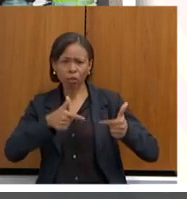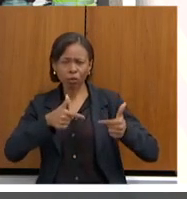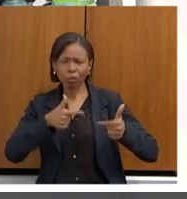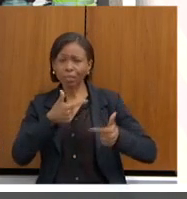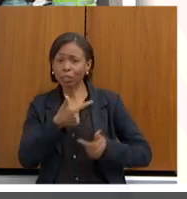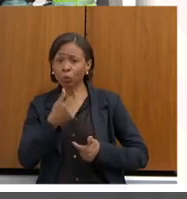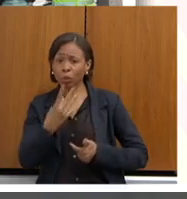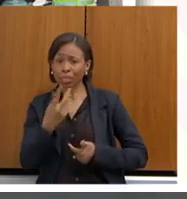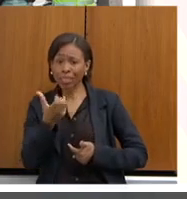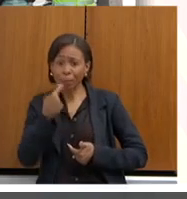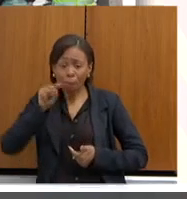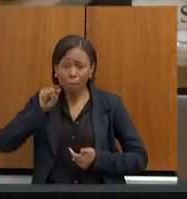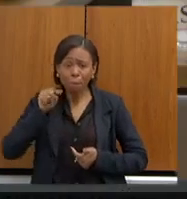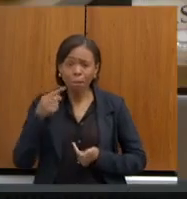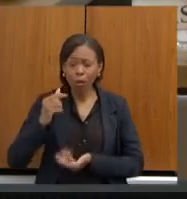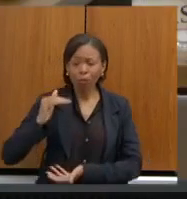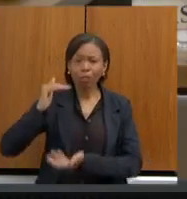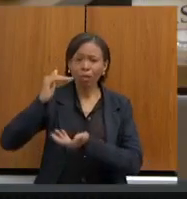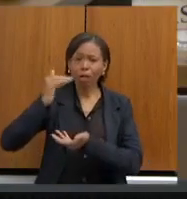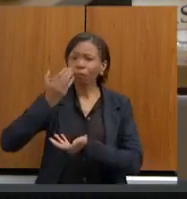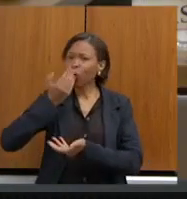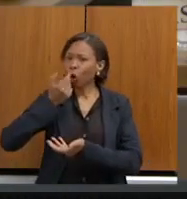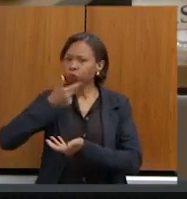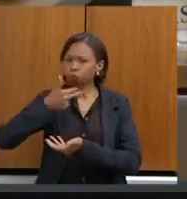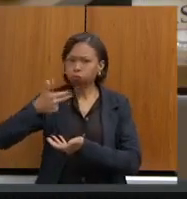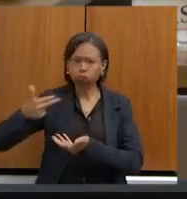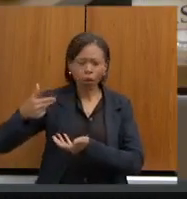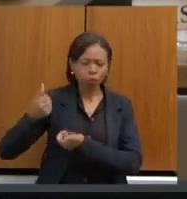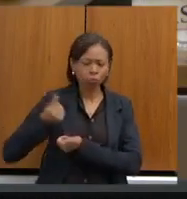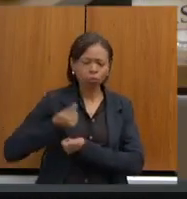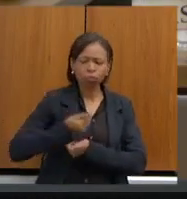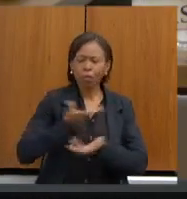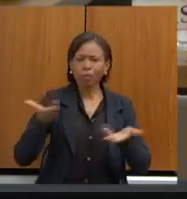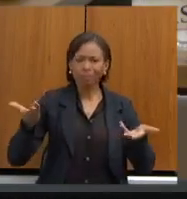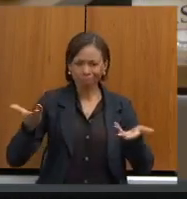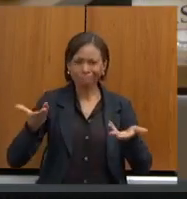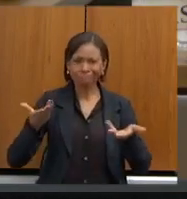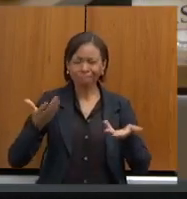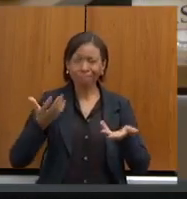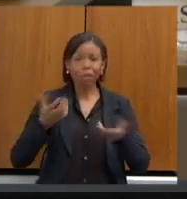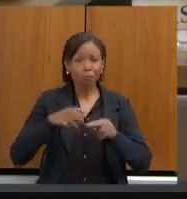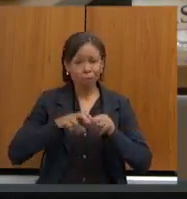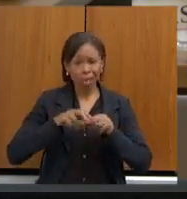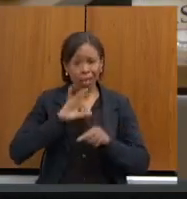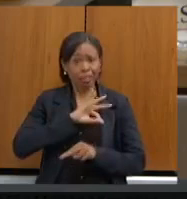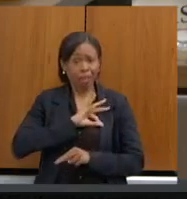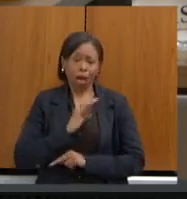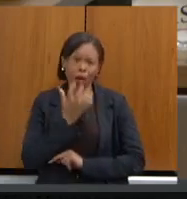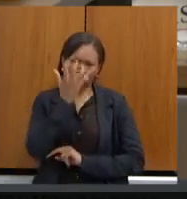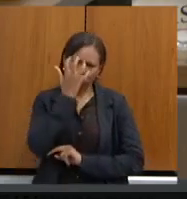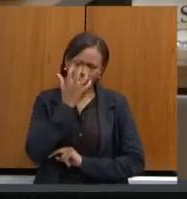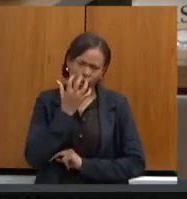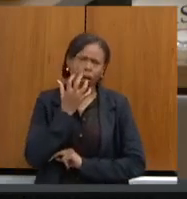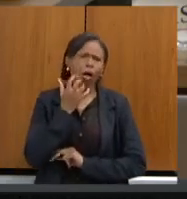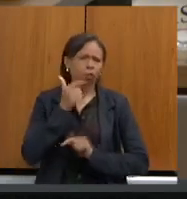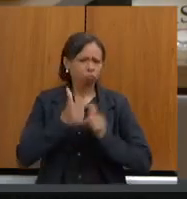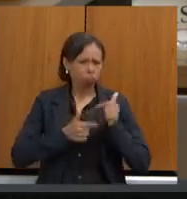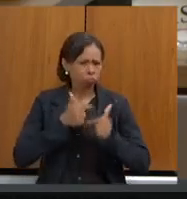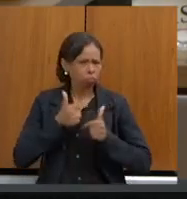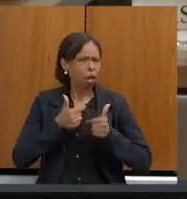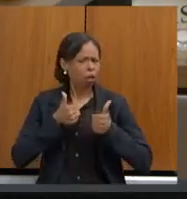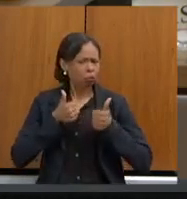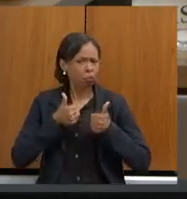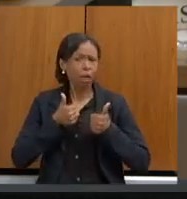população talvez pela confiança na nossa Instituição da nossa seriedade as pessoas chegavam e nos